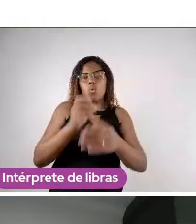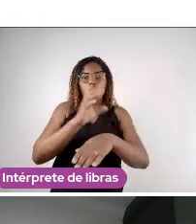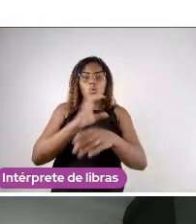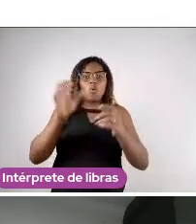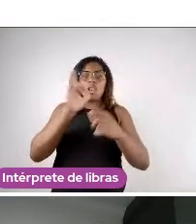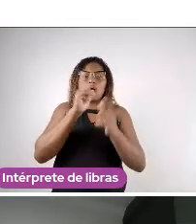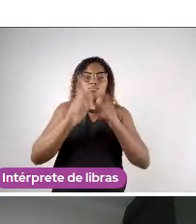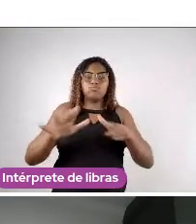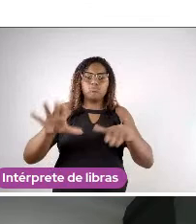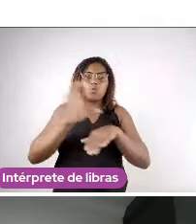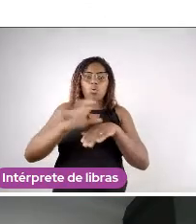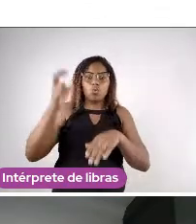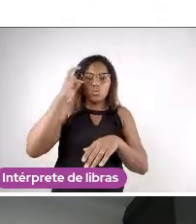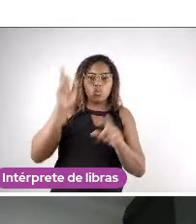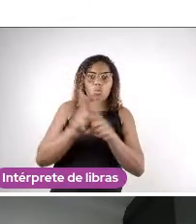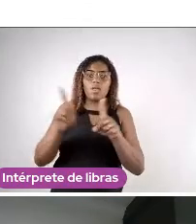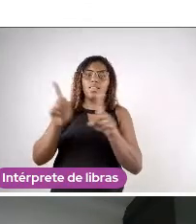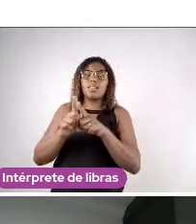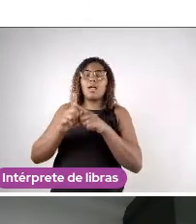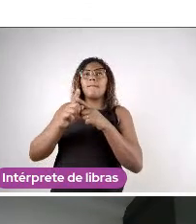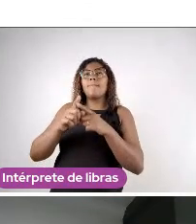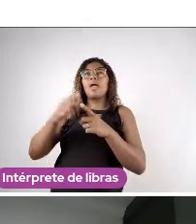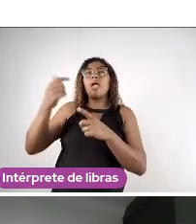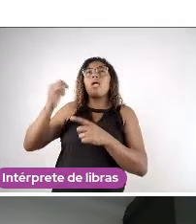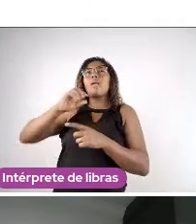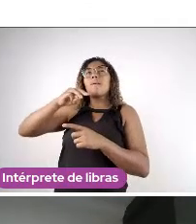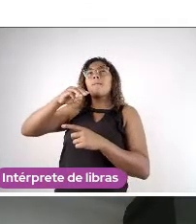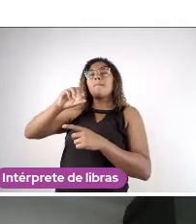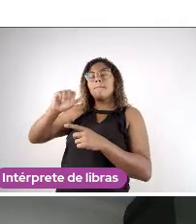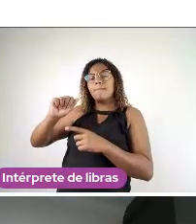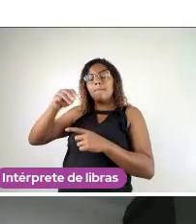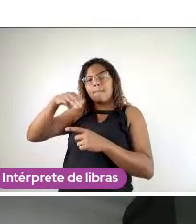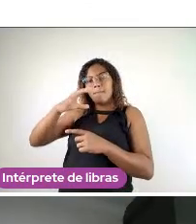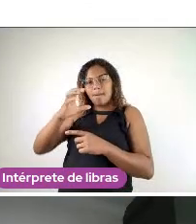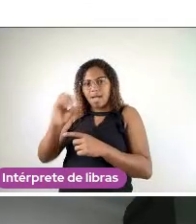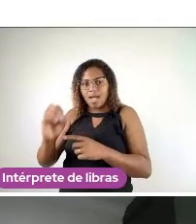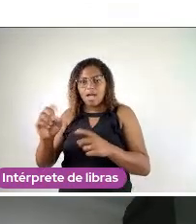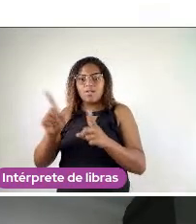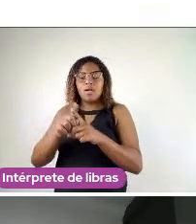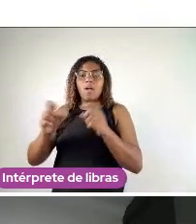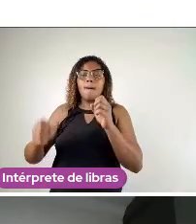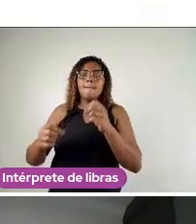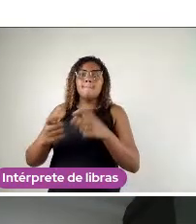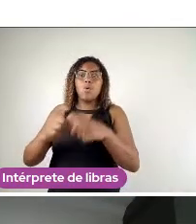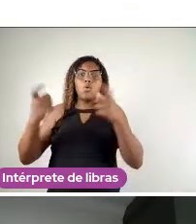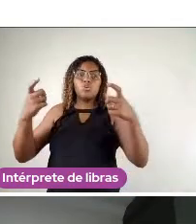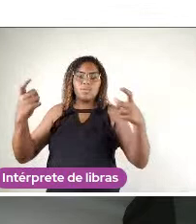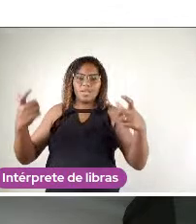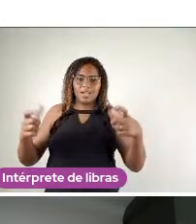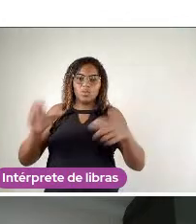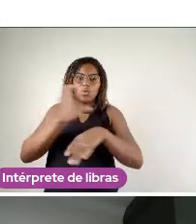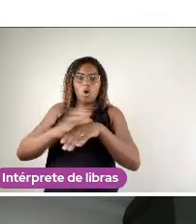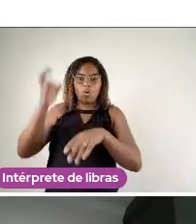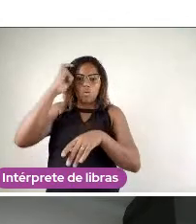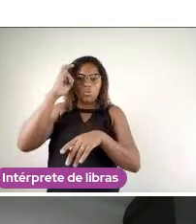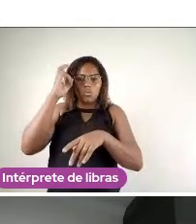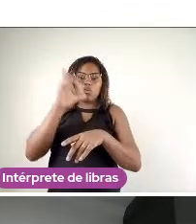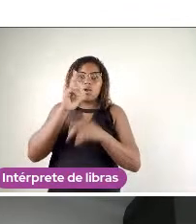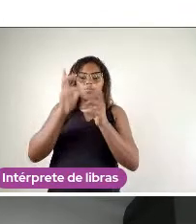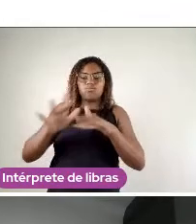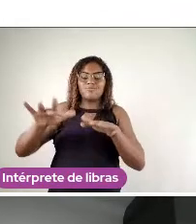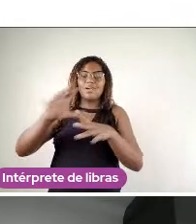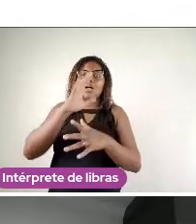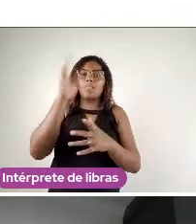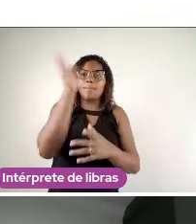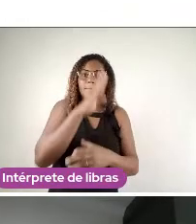Também está em curso, desde março, a formação de multiplicadores em cultura oceânica no Brasil. Em maio